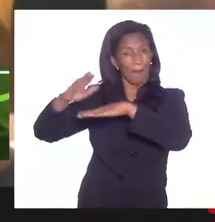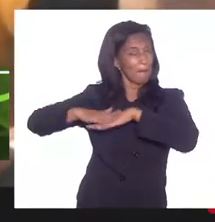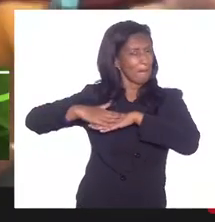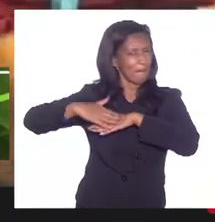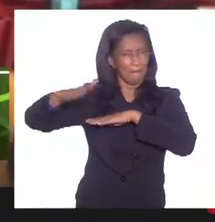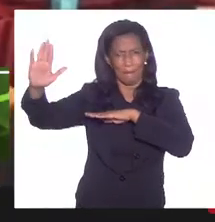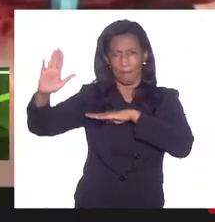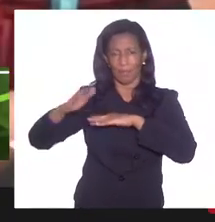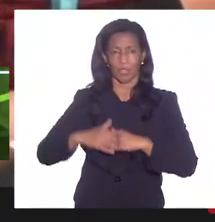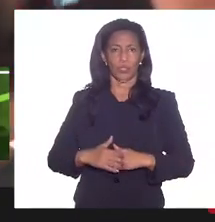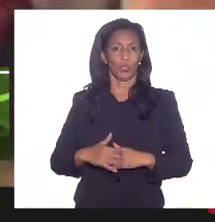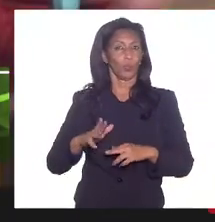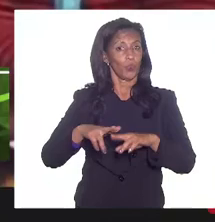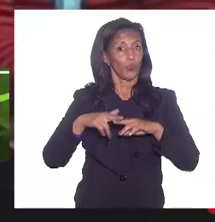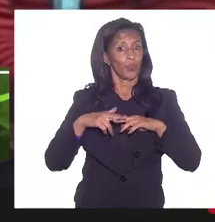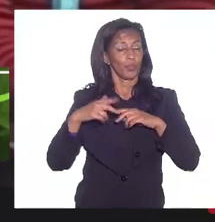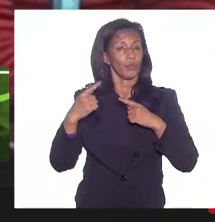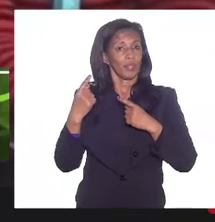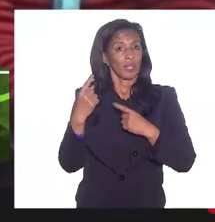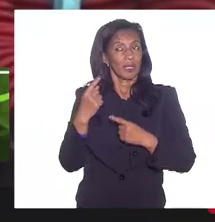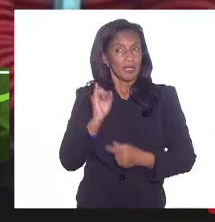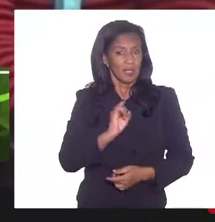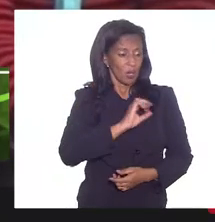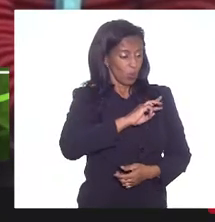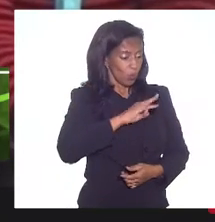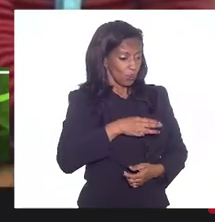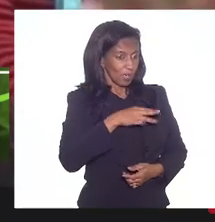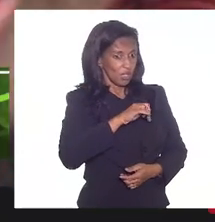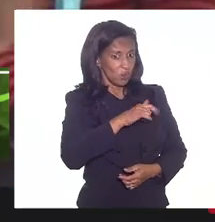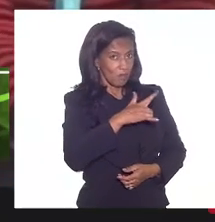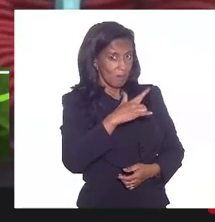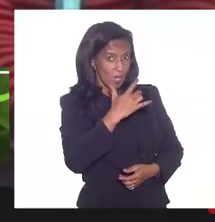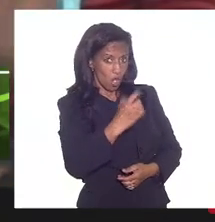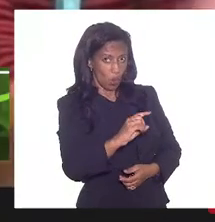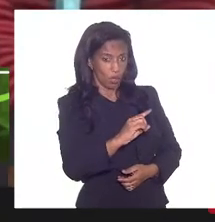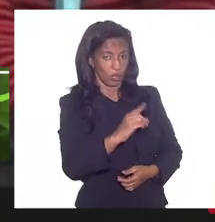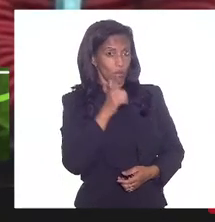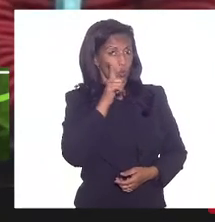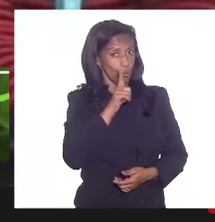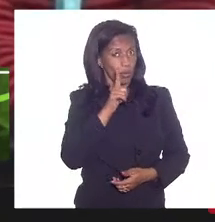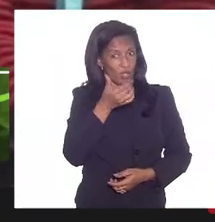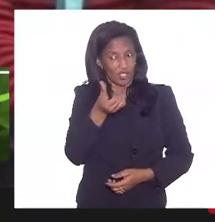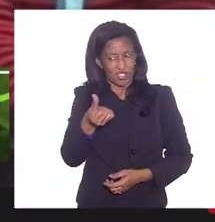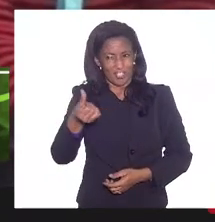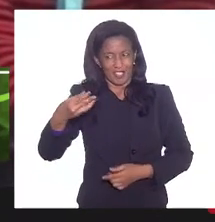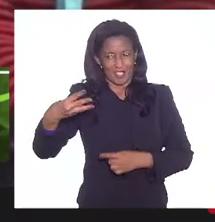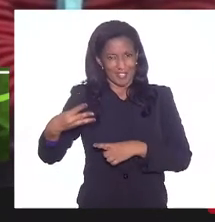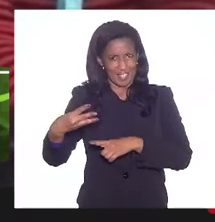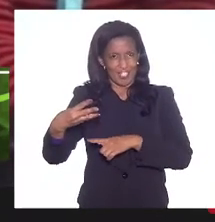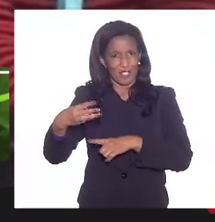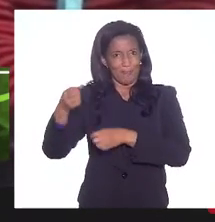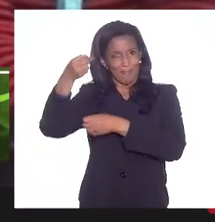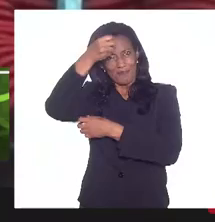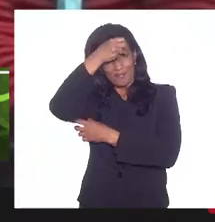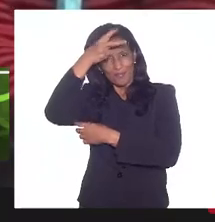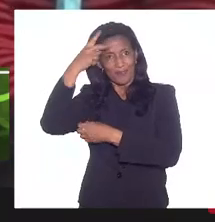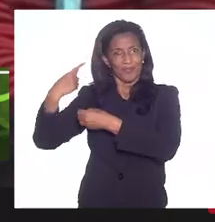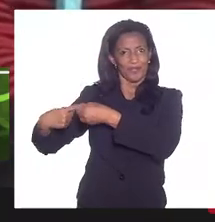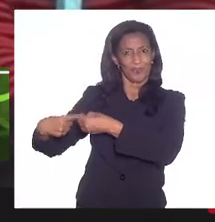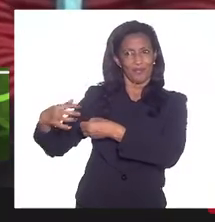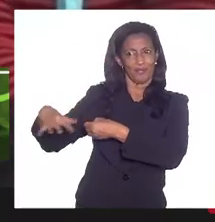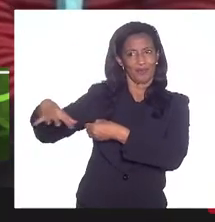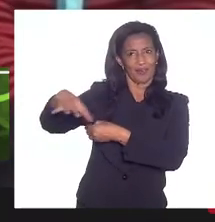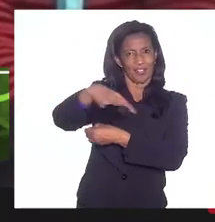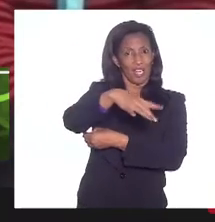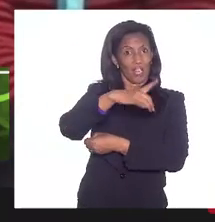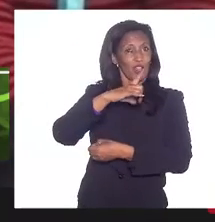por conta de que se a gente com 3 milhões 750 mil a gente chegou a 63 municípios nós criamos